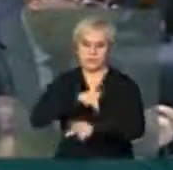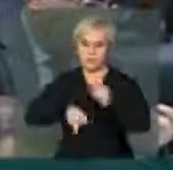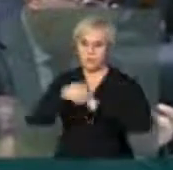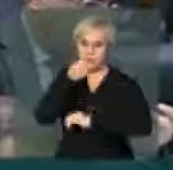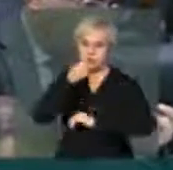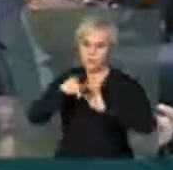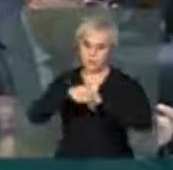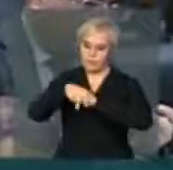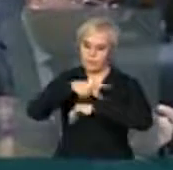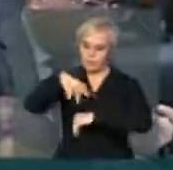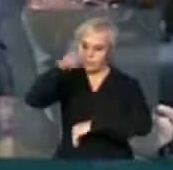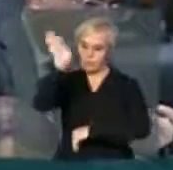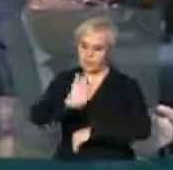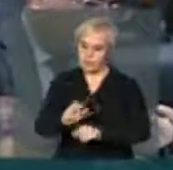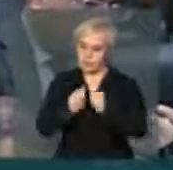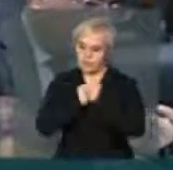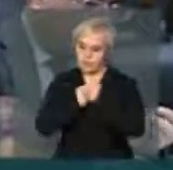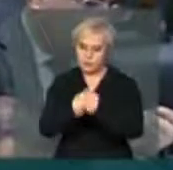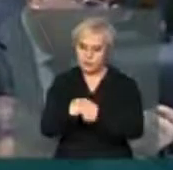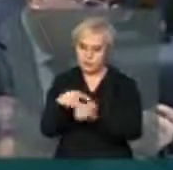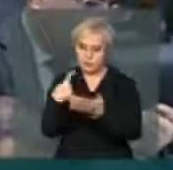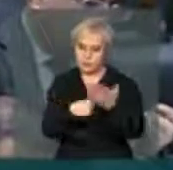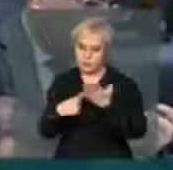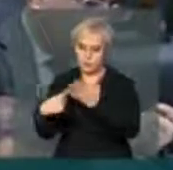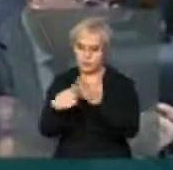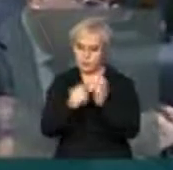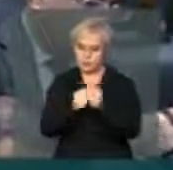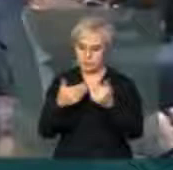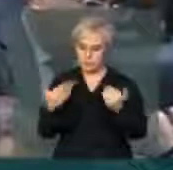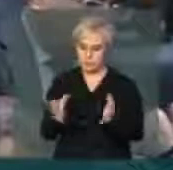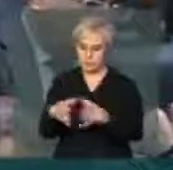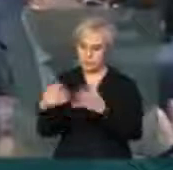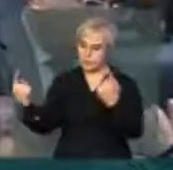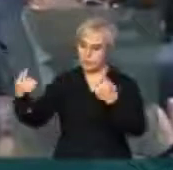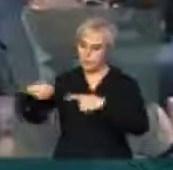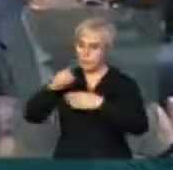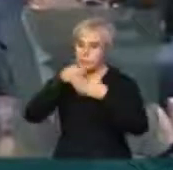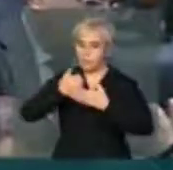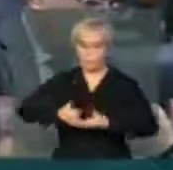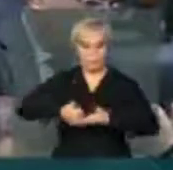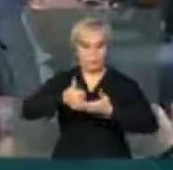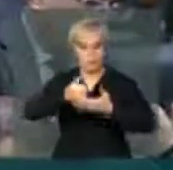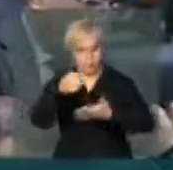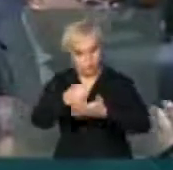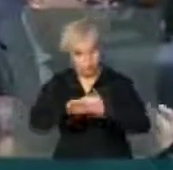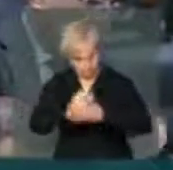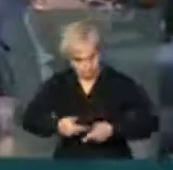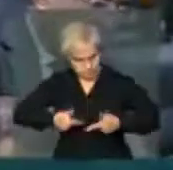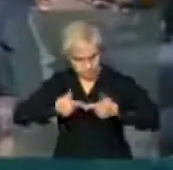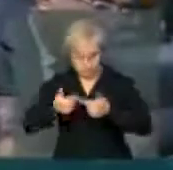Brasil, para junto montarmos aqui uma oposição construtiva, uma oposição